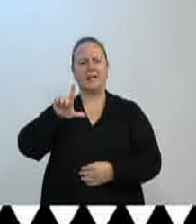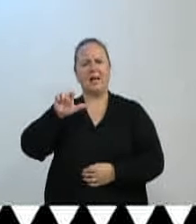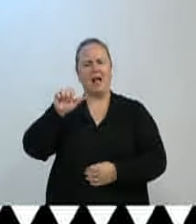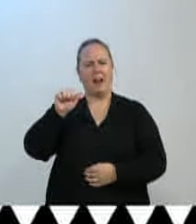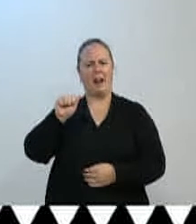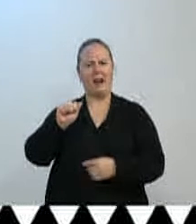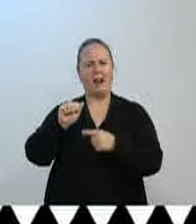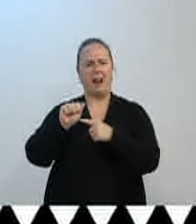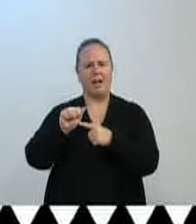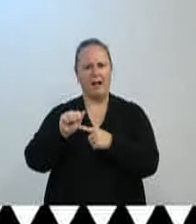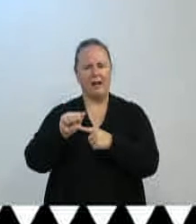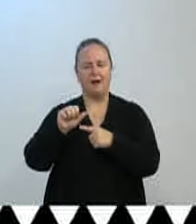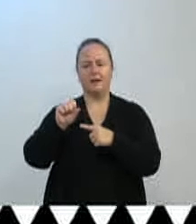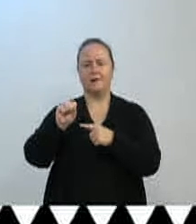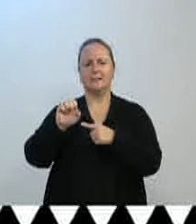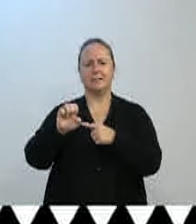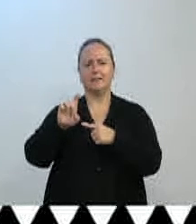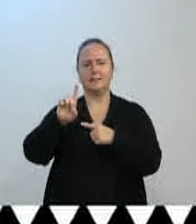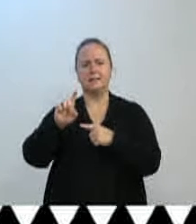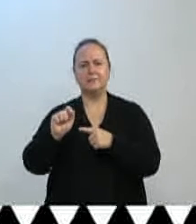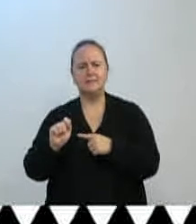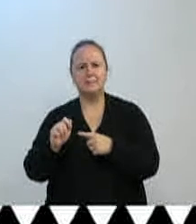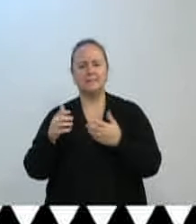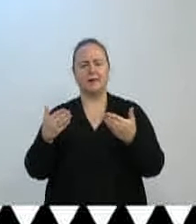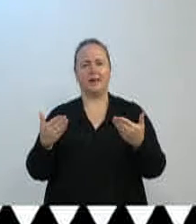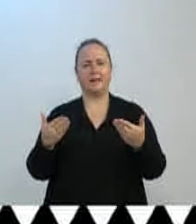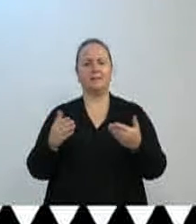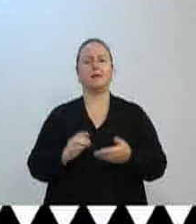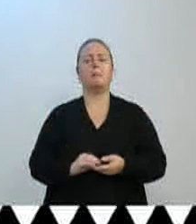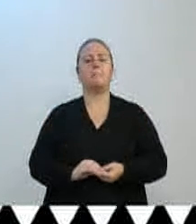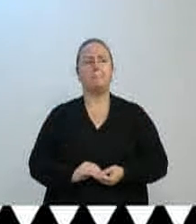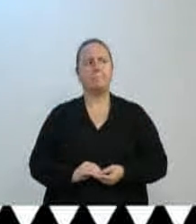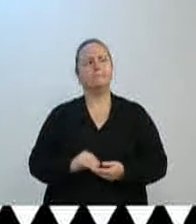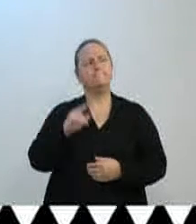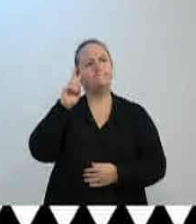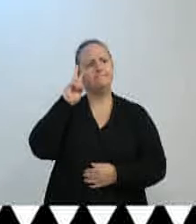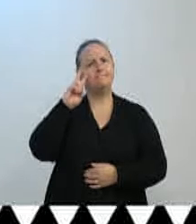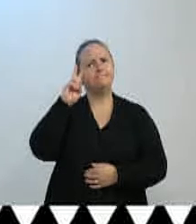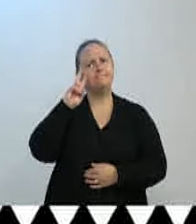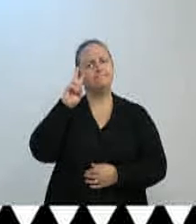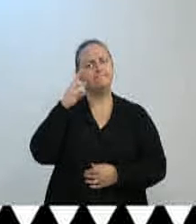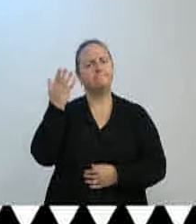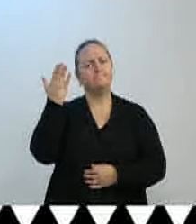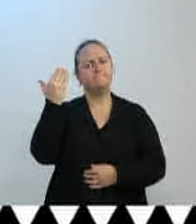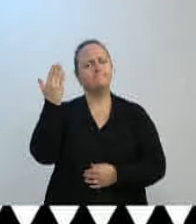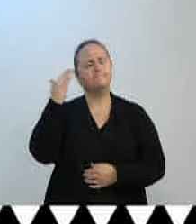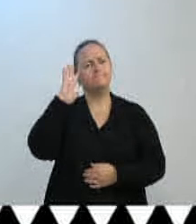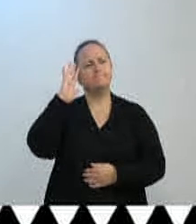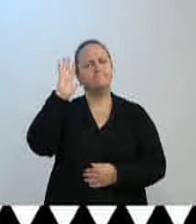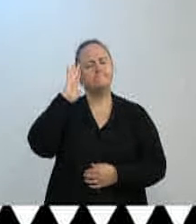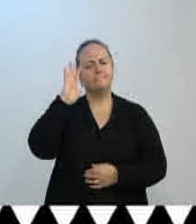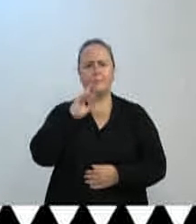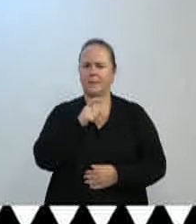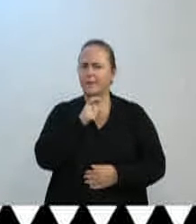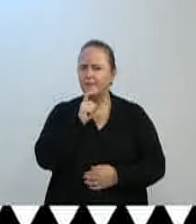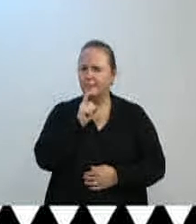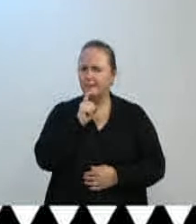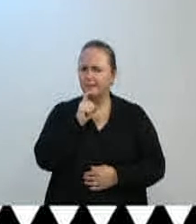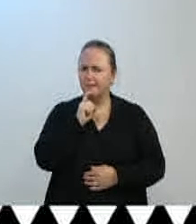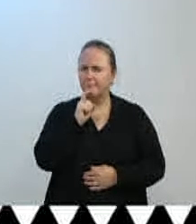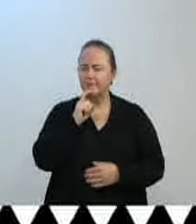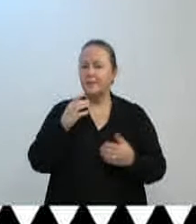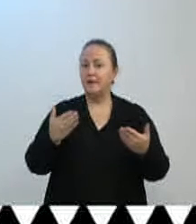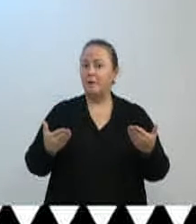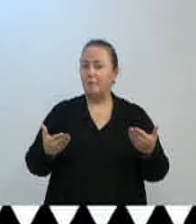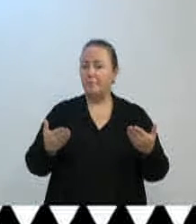então devia ser frio, né? Então aí já nos leva uma reflexão a respeito do tempo,